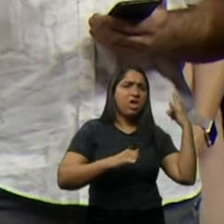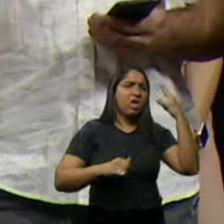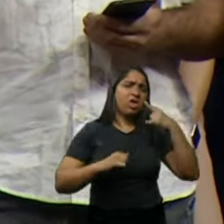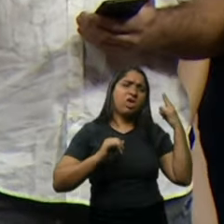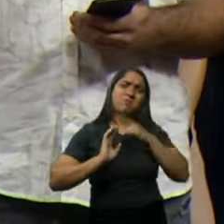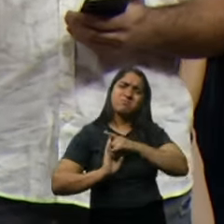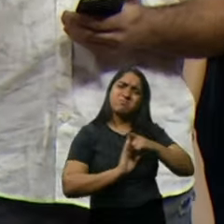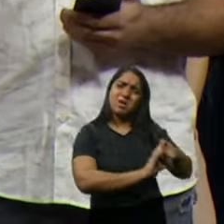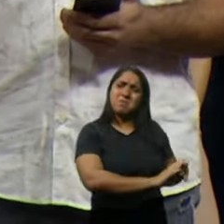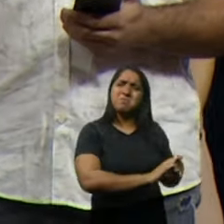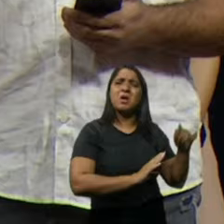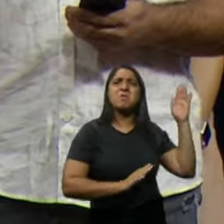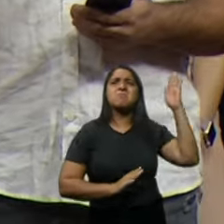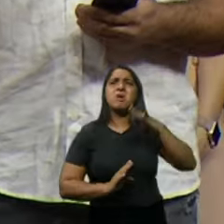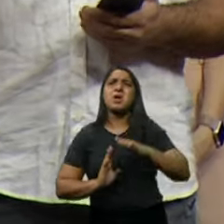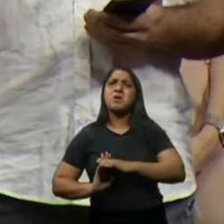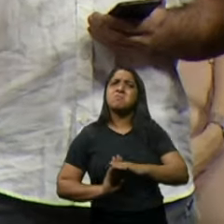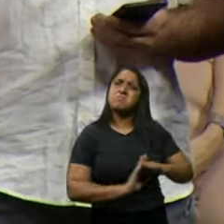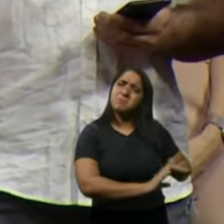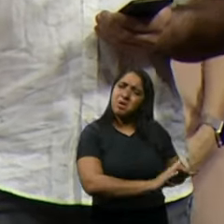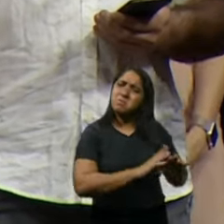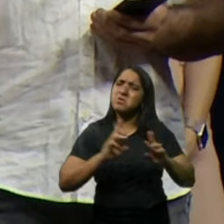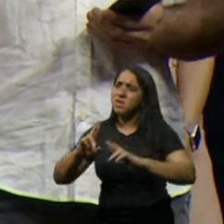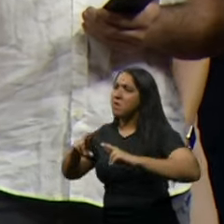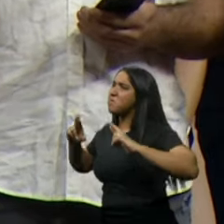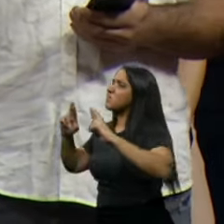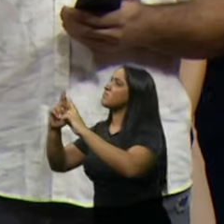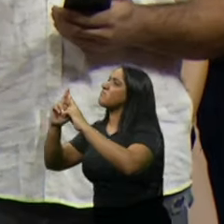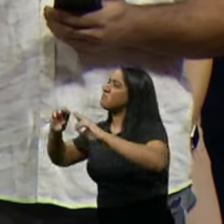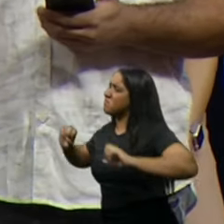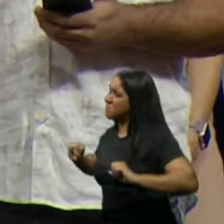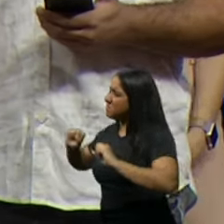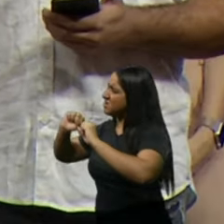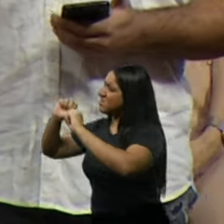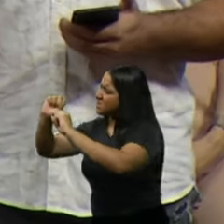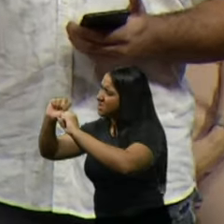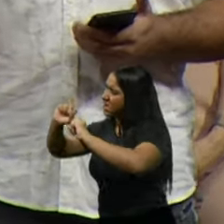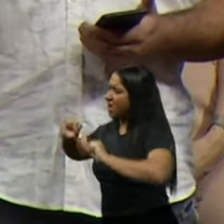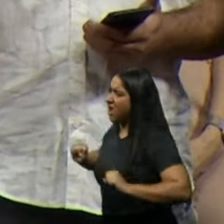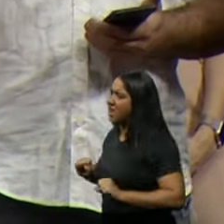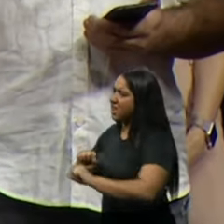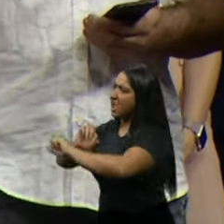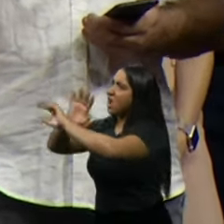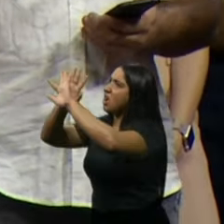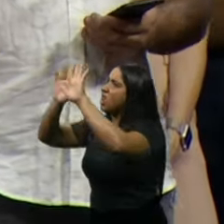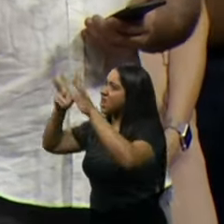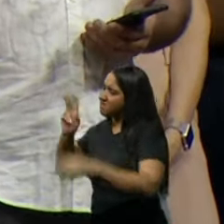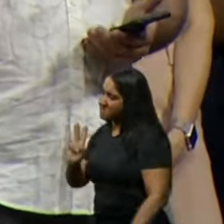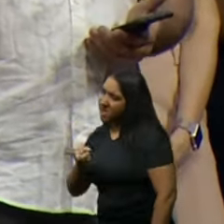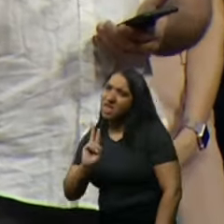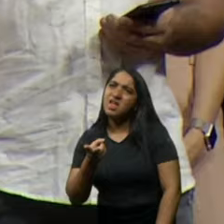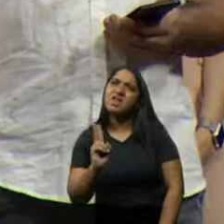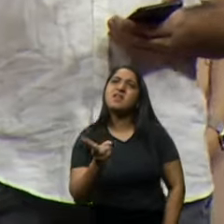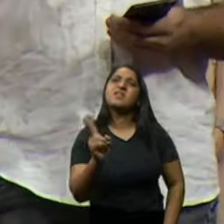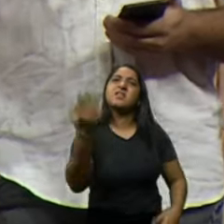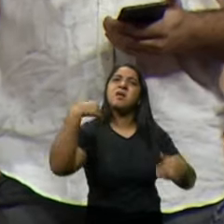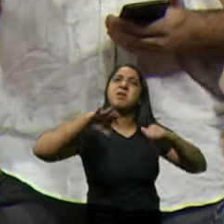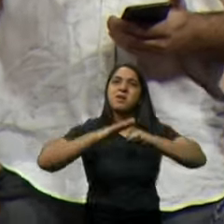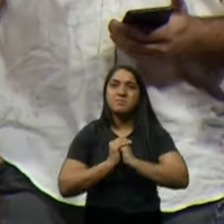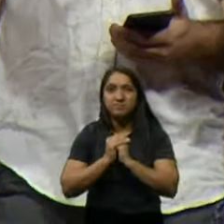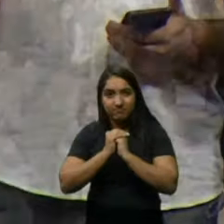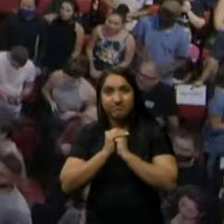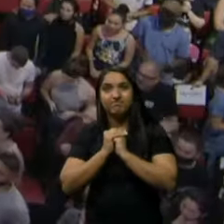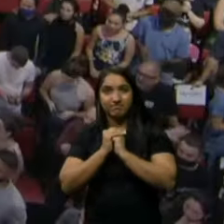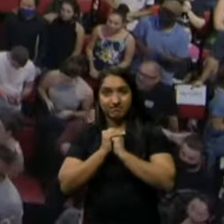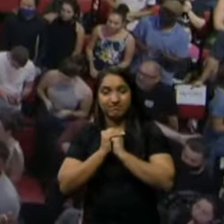tentazioni uma libera te dei mamar porque tu é reino pela potência pela glória amém